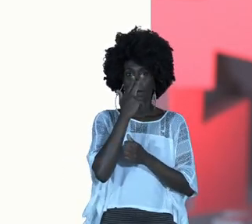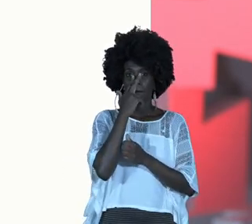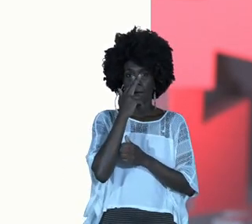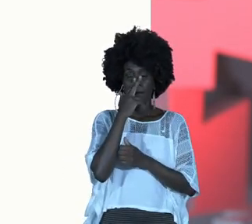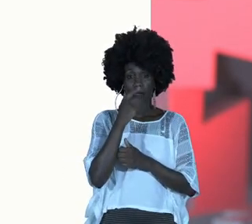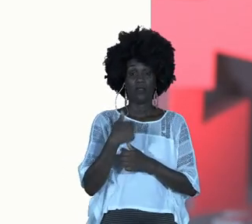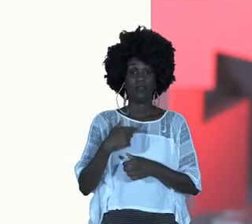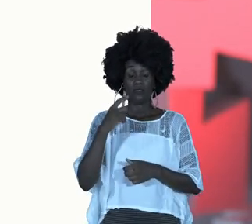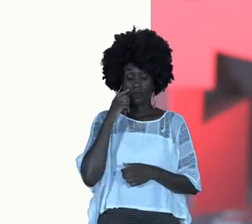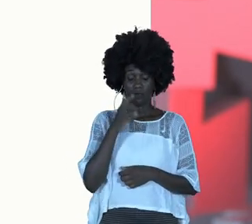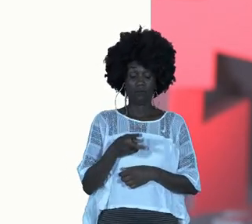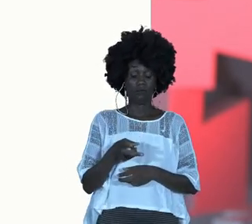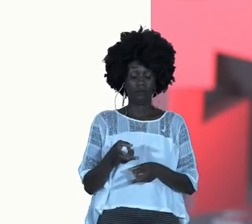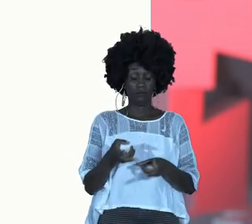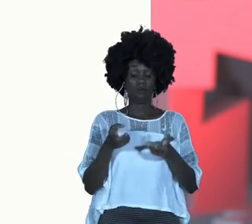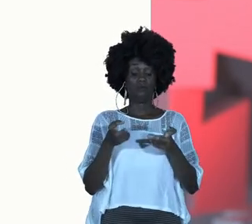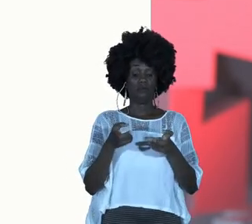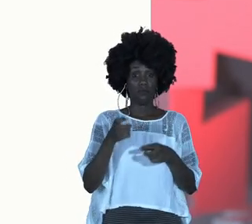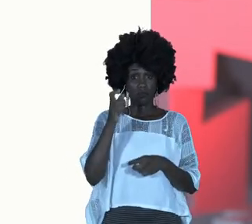espécie de choque visual.